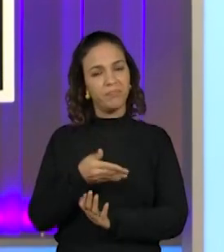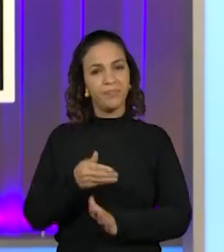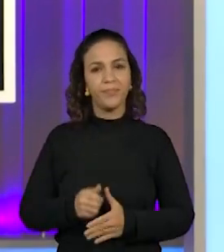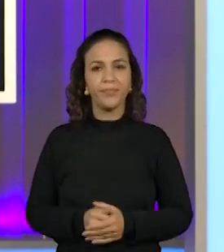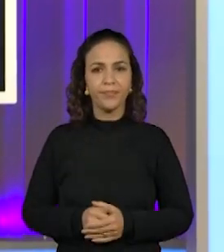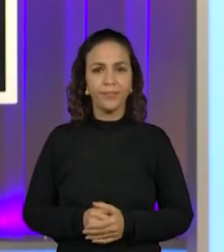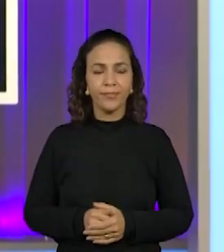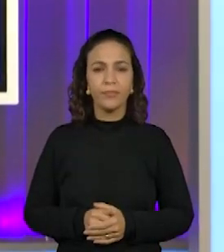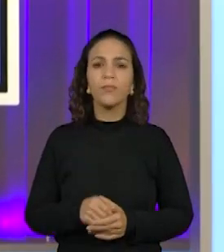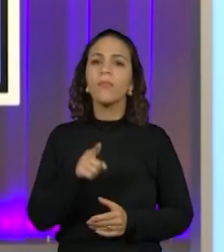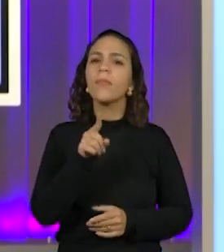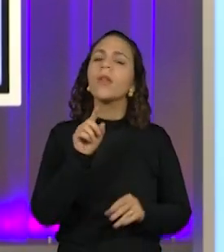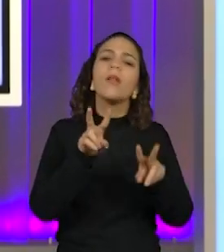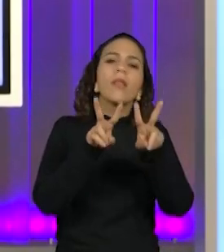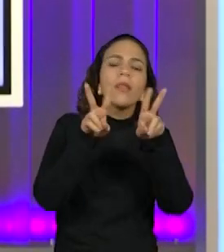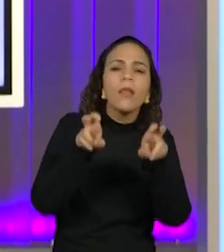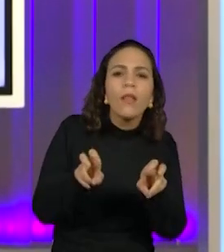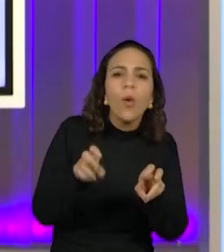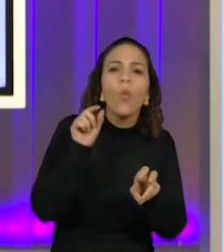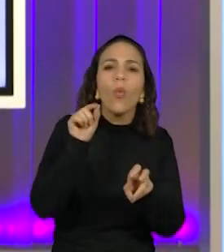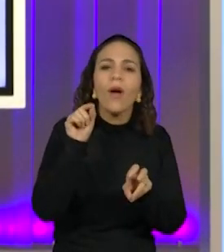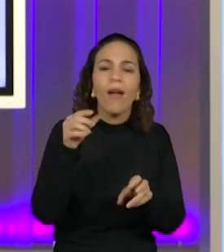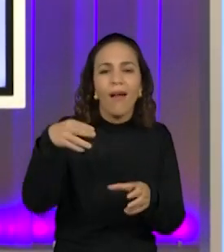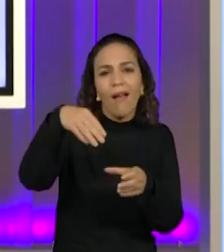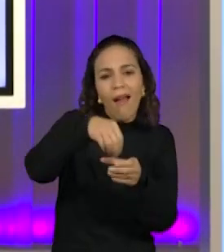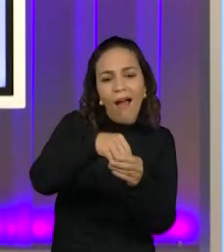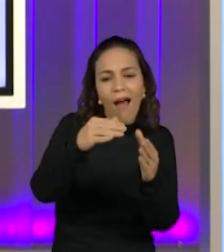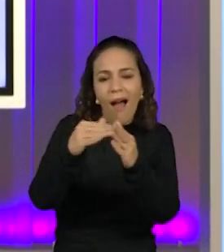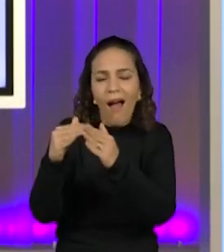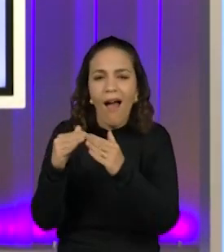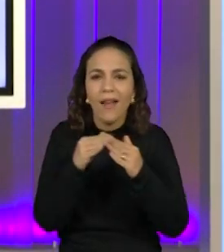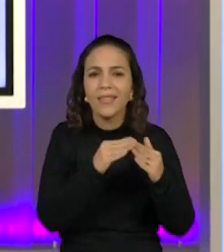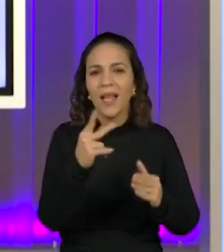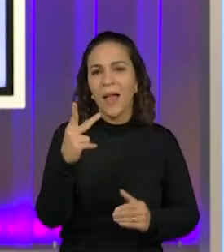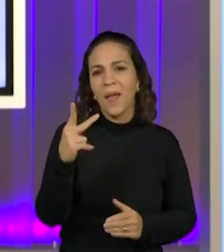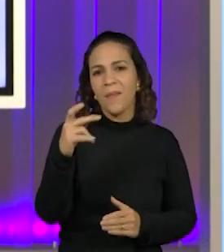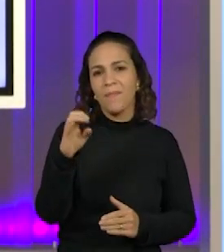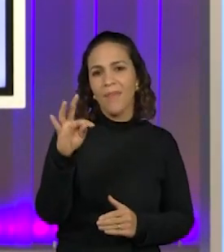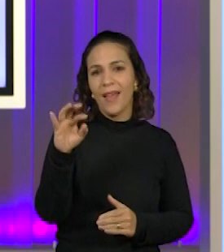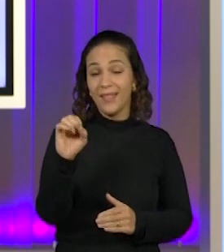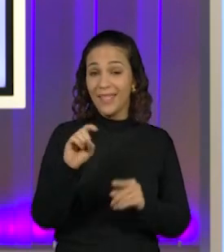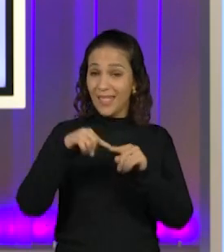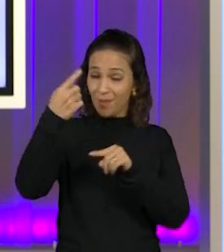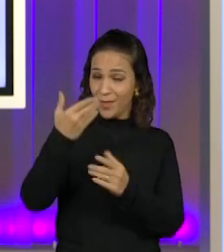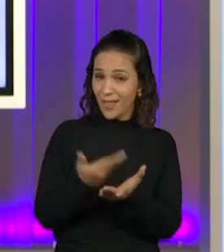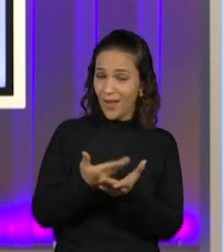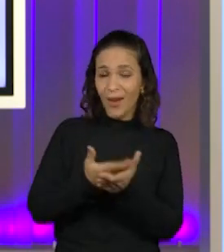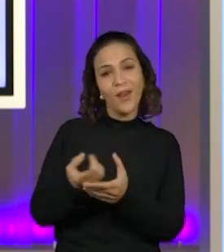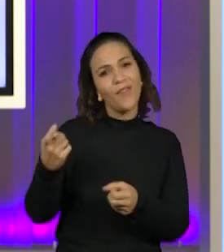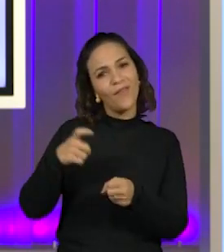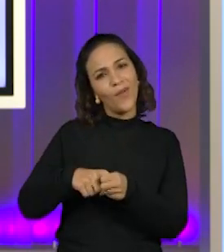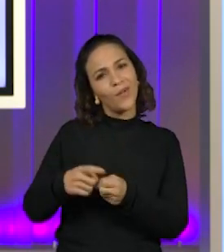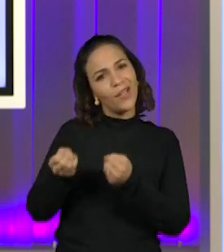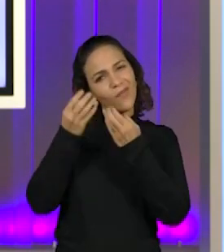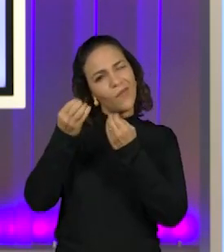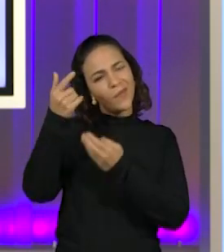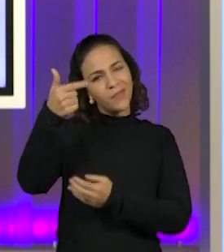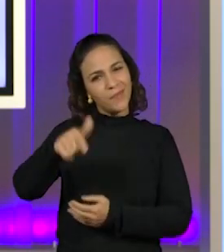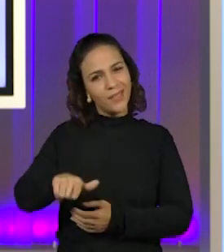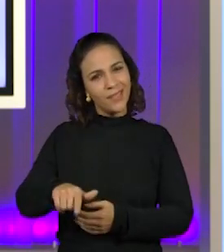que estudou sobre os pets nas casas brasileiras. Voltaremos em outra aula com mais notícias.